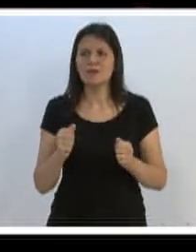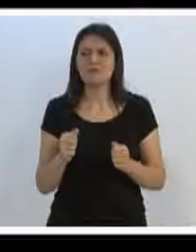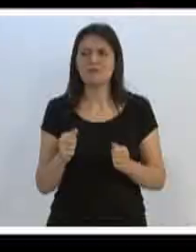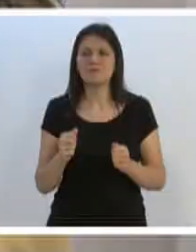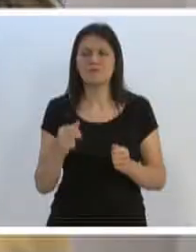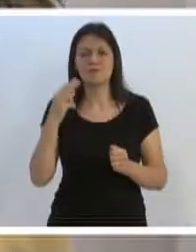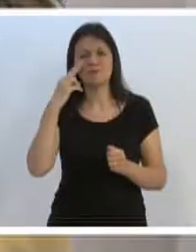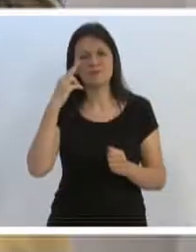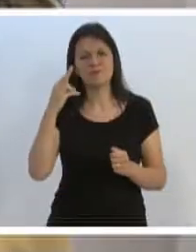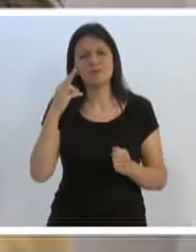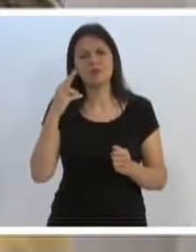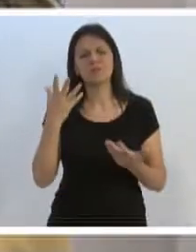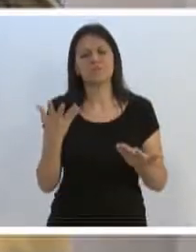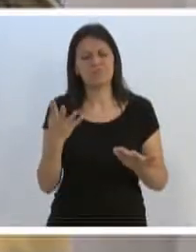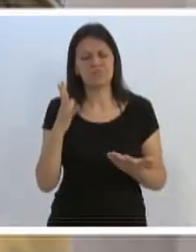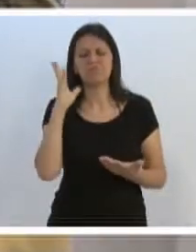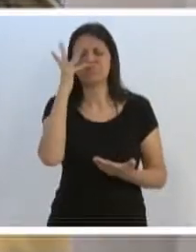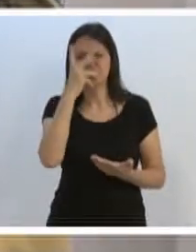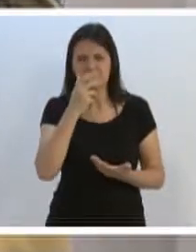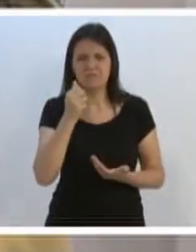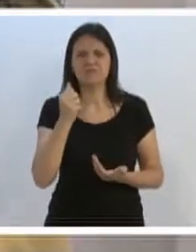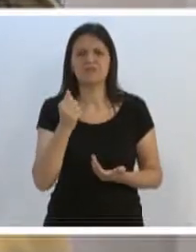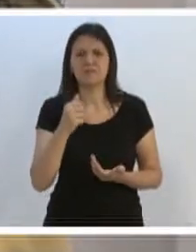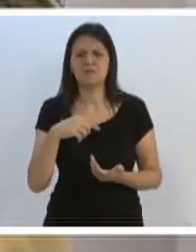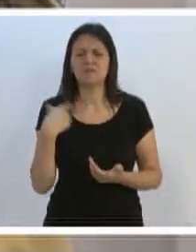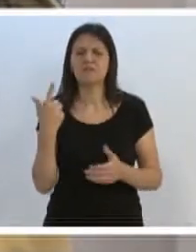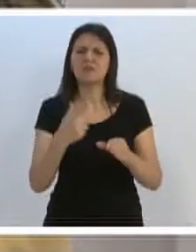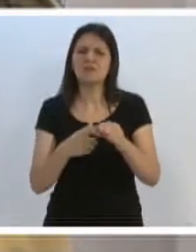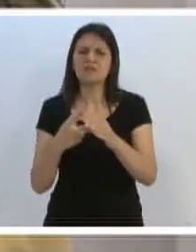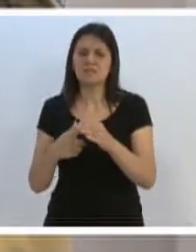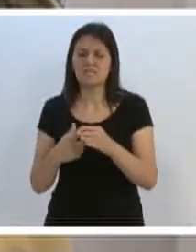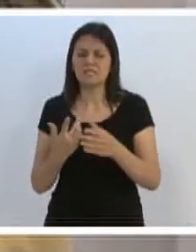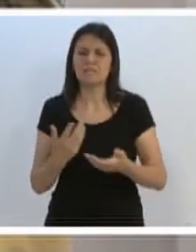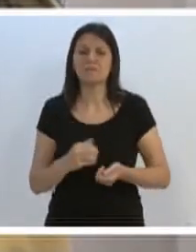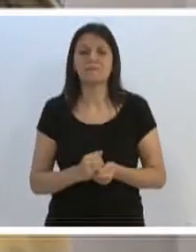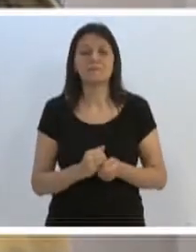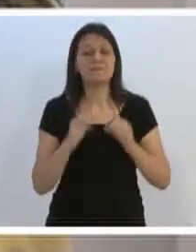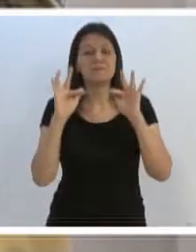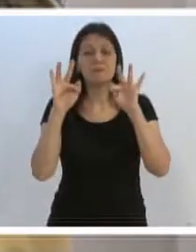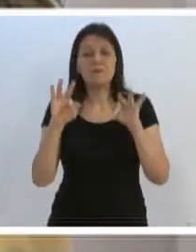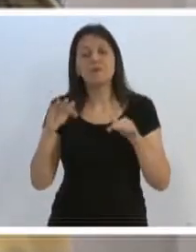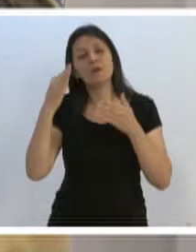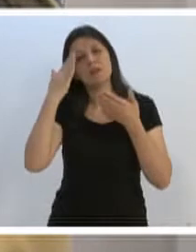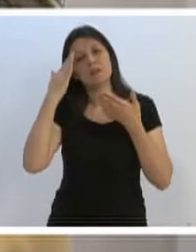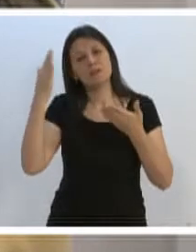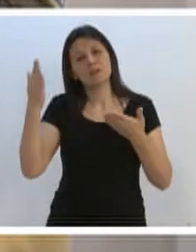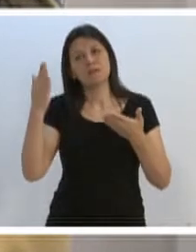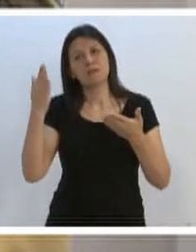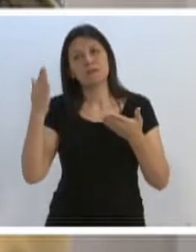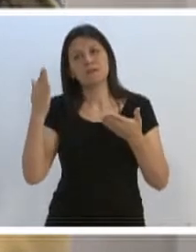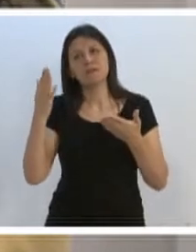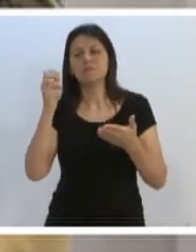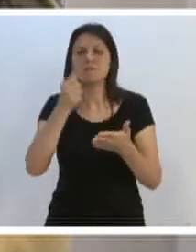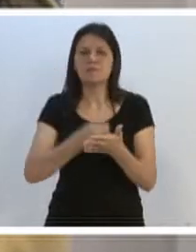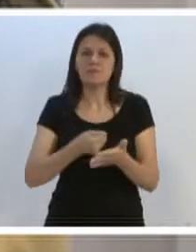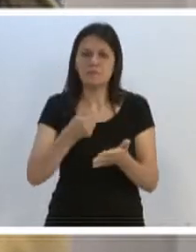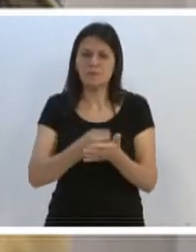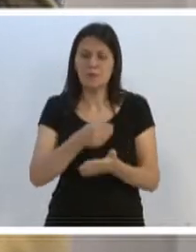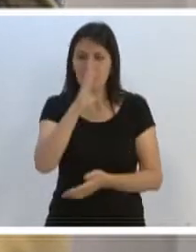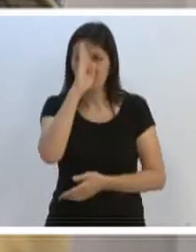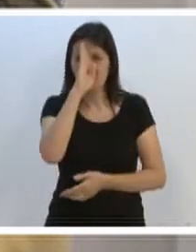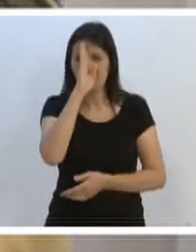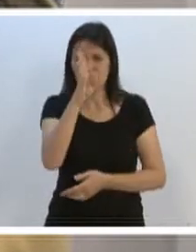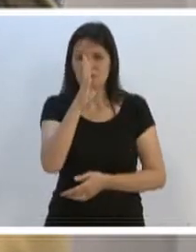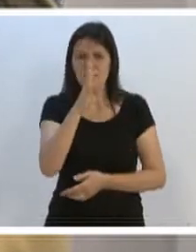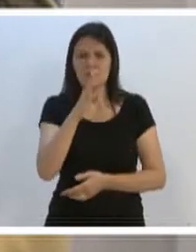grande espetáculo da nossa cidade. E, por fim, agradecer o grande empenho principalmente dos